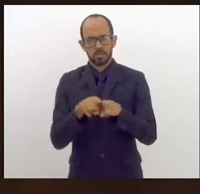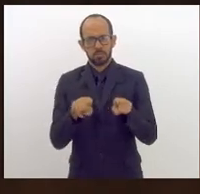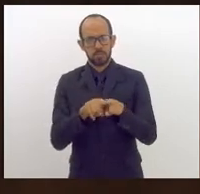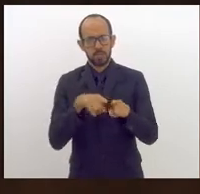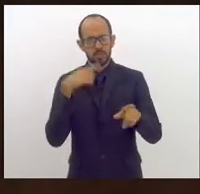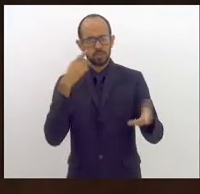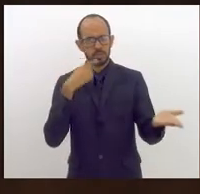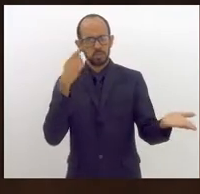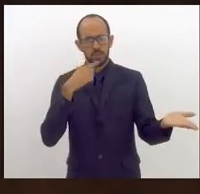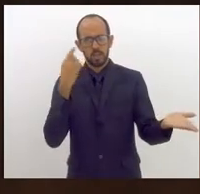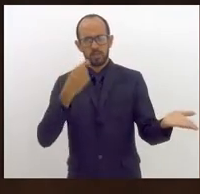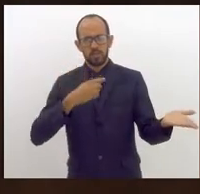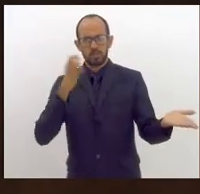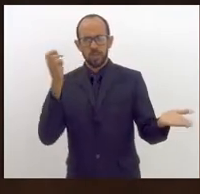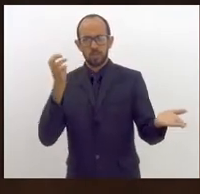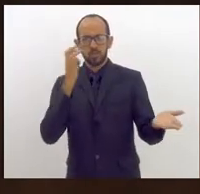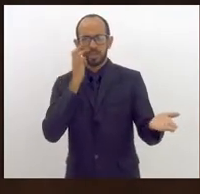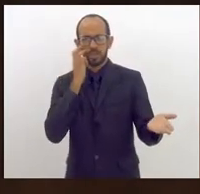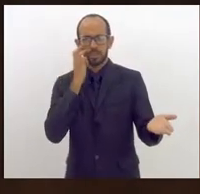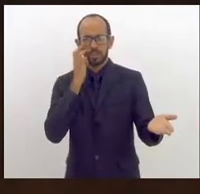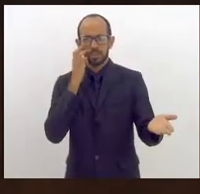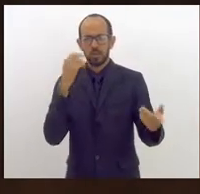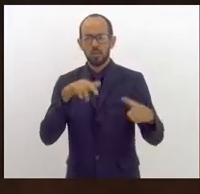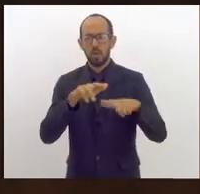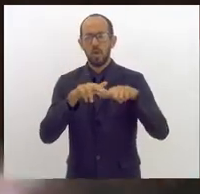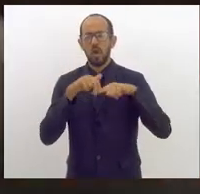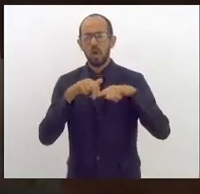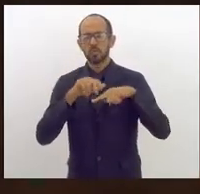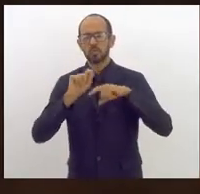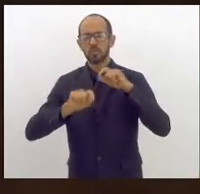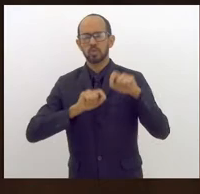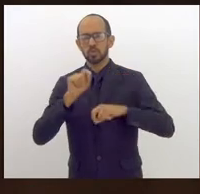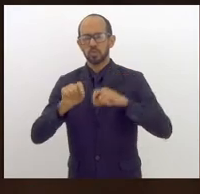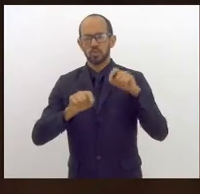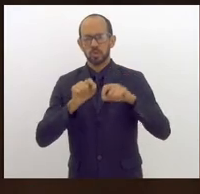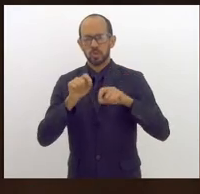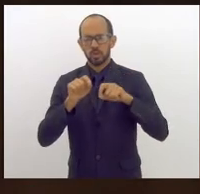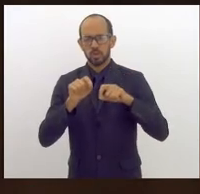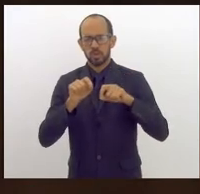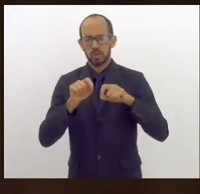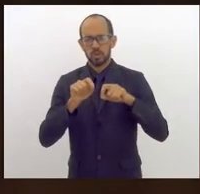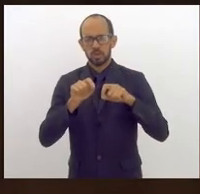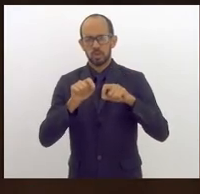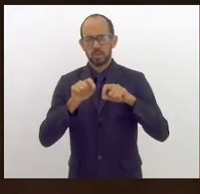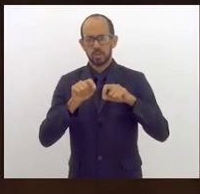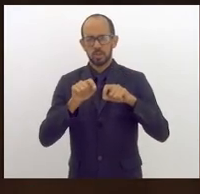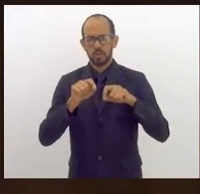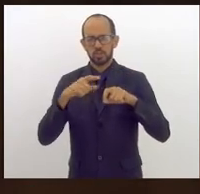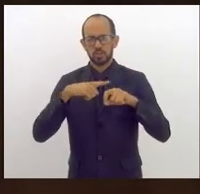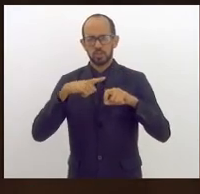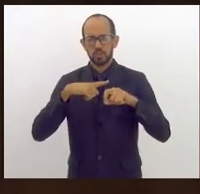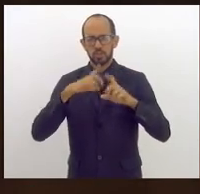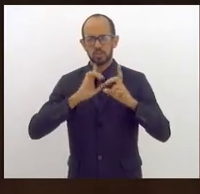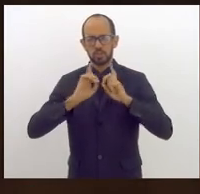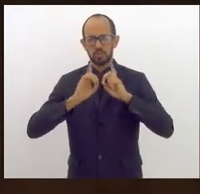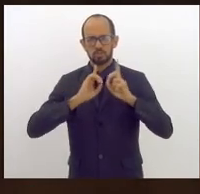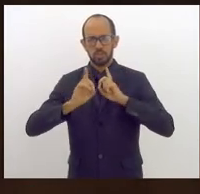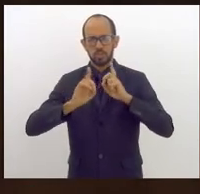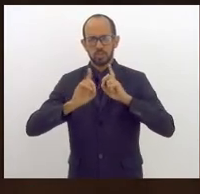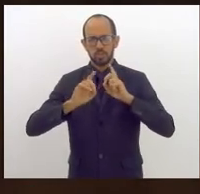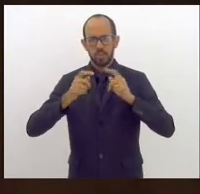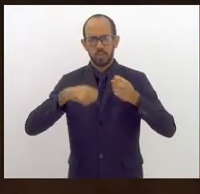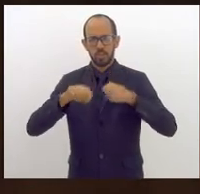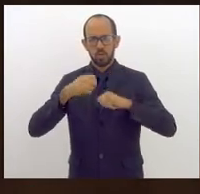Deputado waldeck Carneiro em razão né de estarmos aí nessa questão dos debates da economia azul